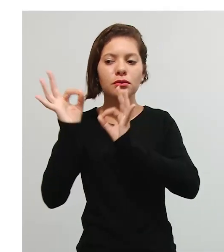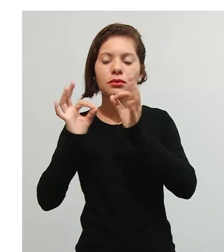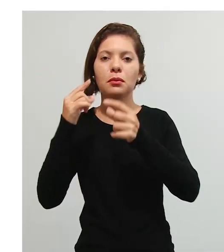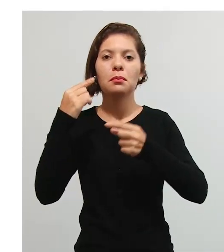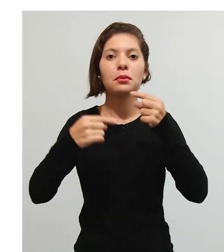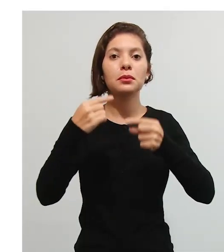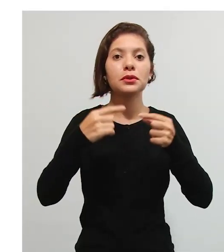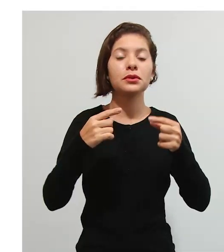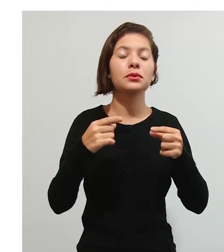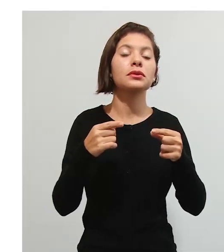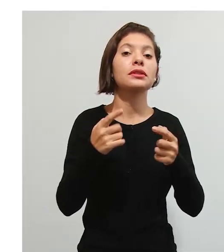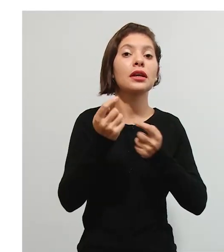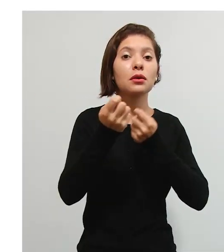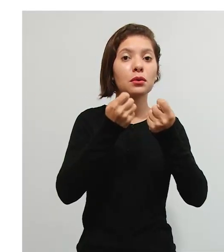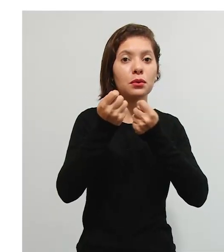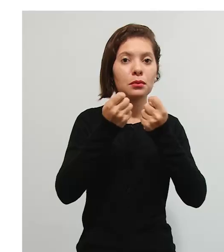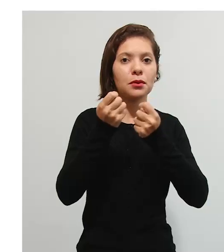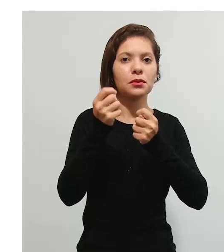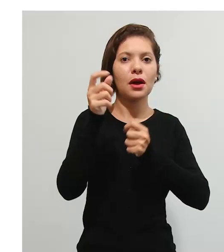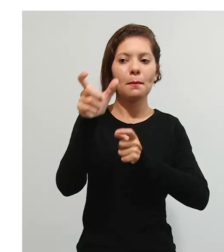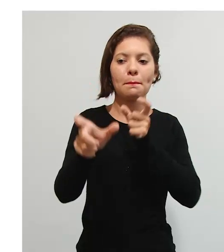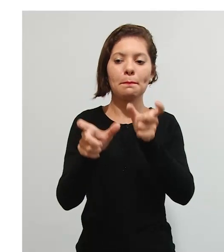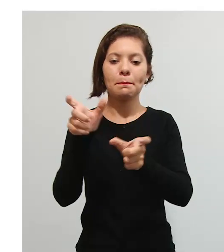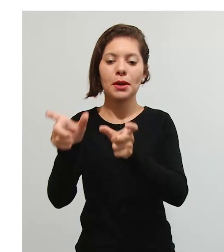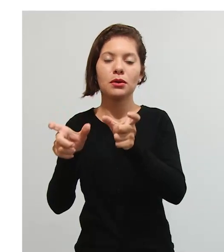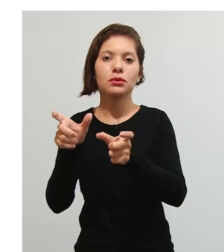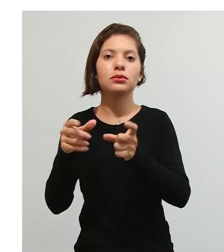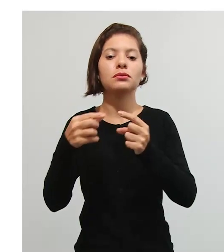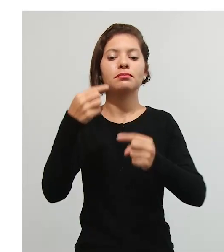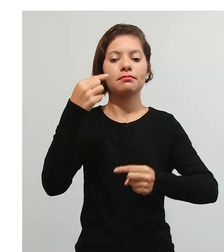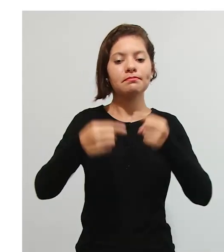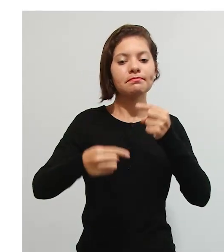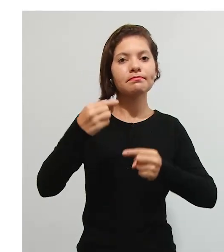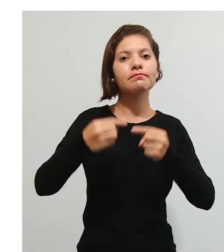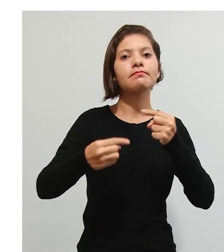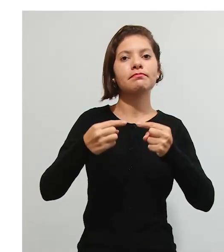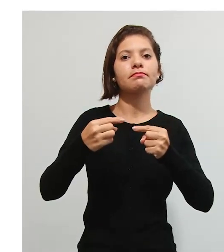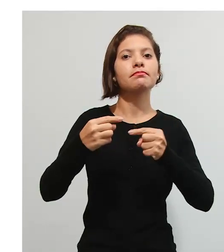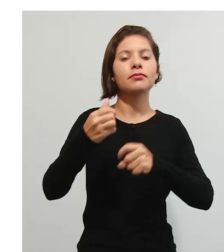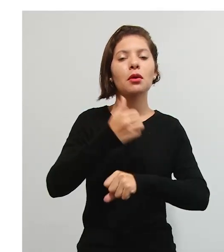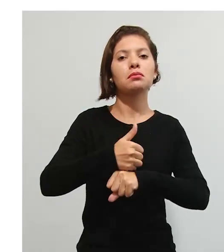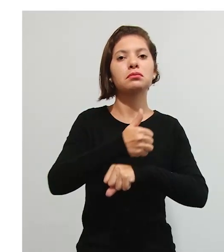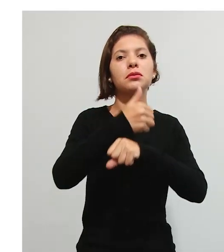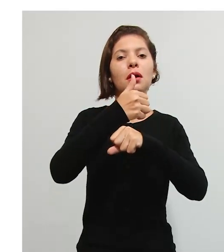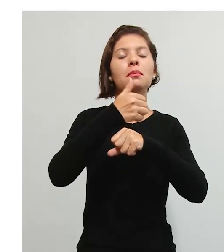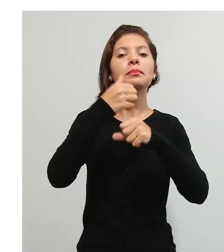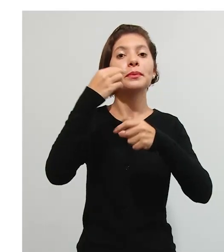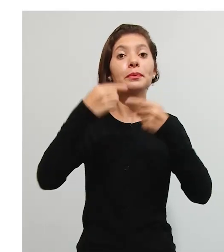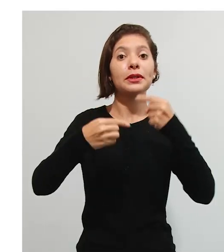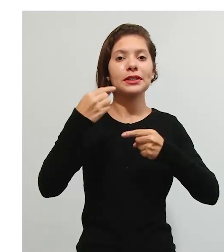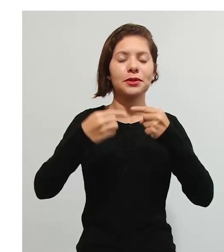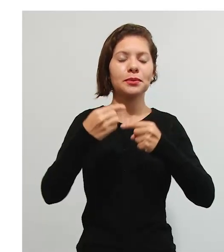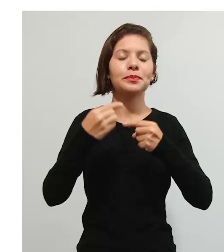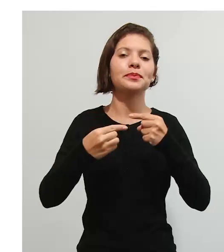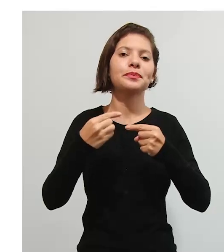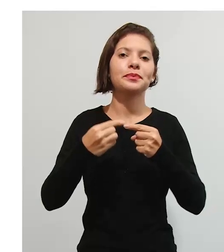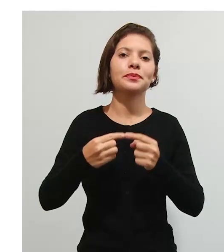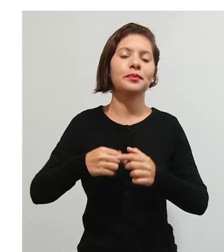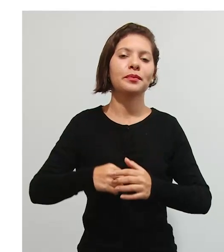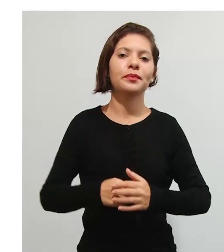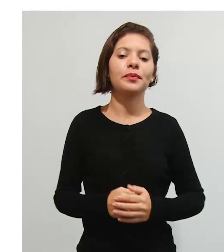econômicos feitos por quem? Pelos agentes políticos, né? Pela classe política. E aí essas questões seriam as